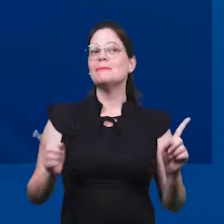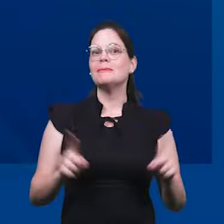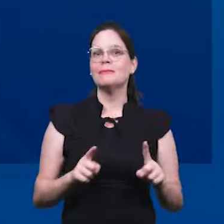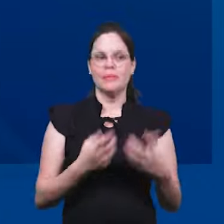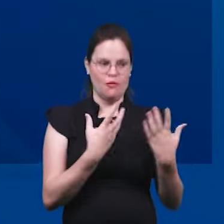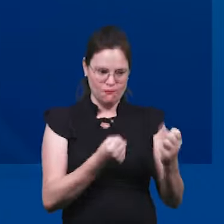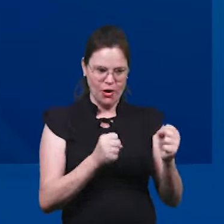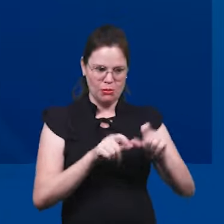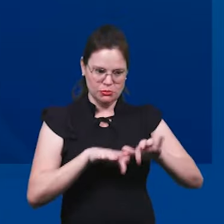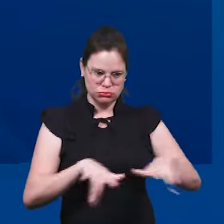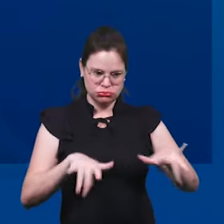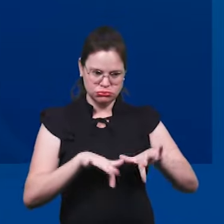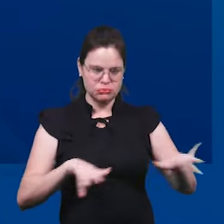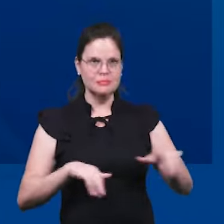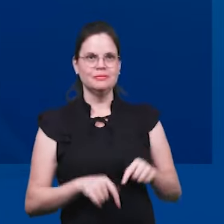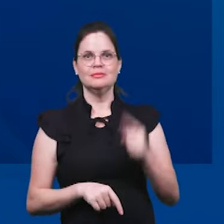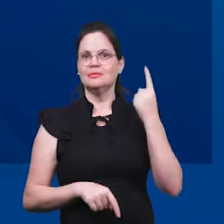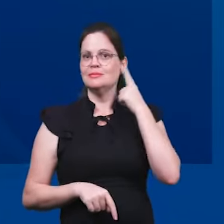Então vamos tocar então.